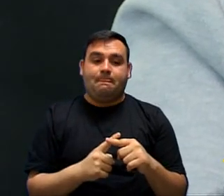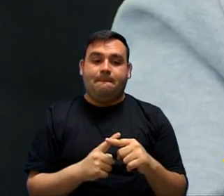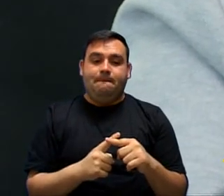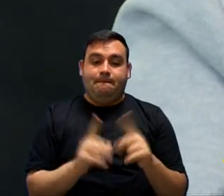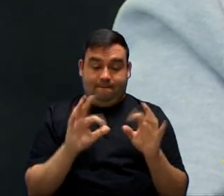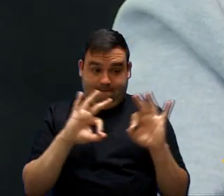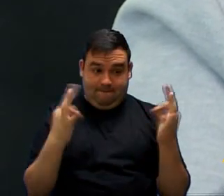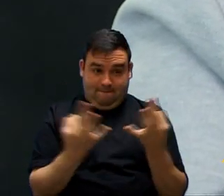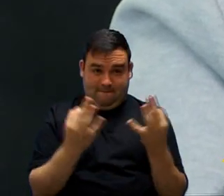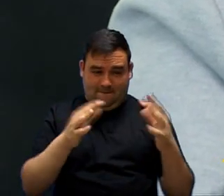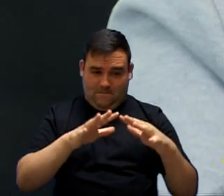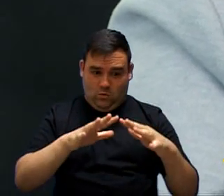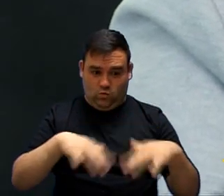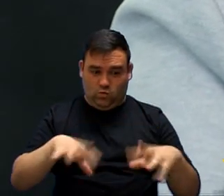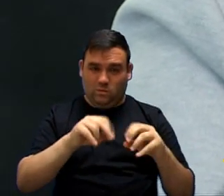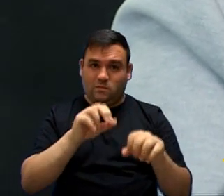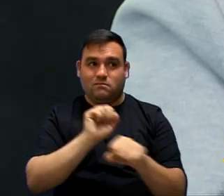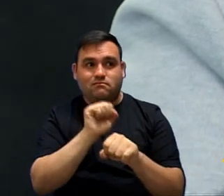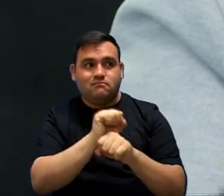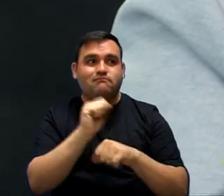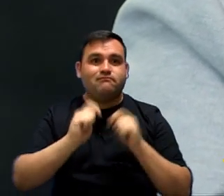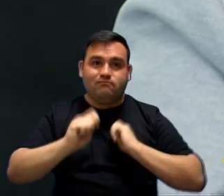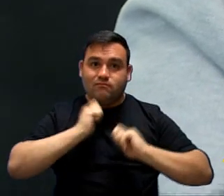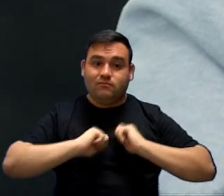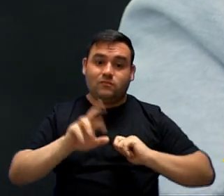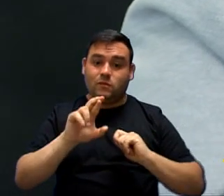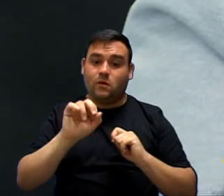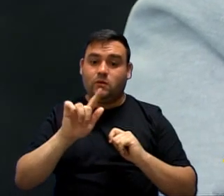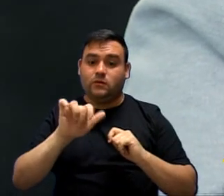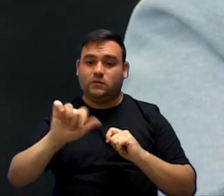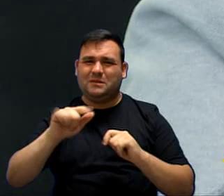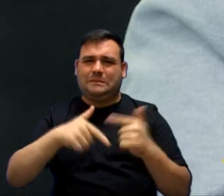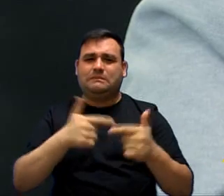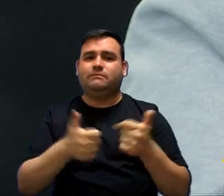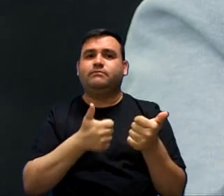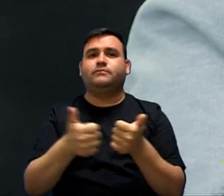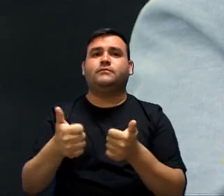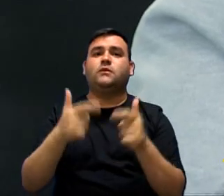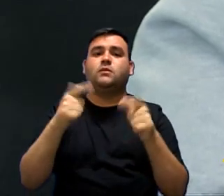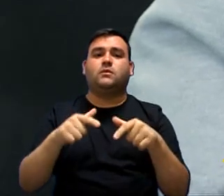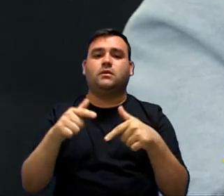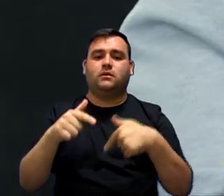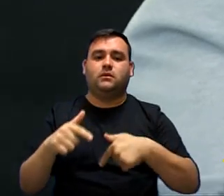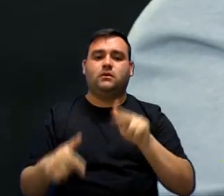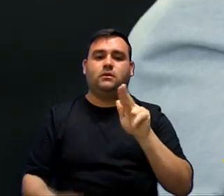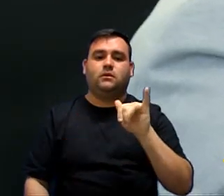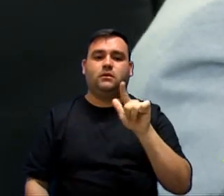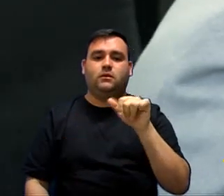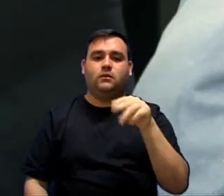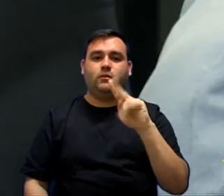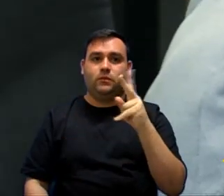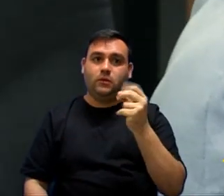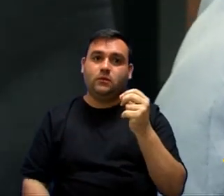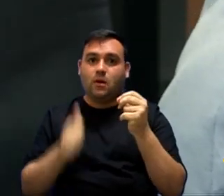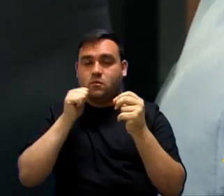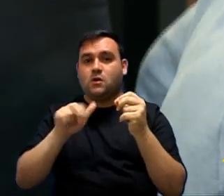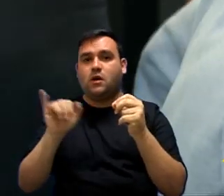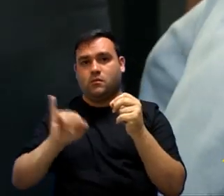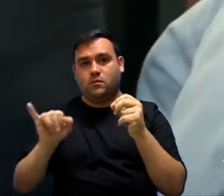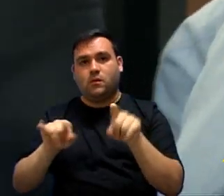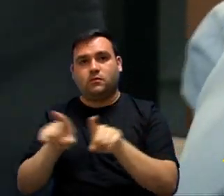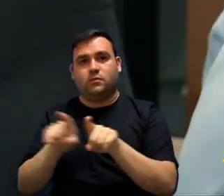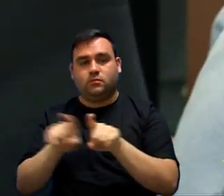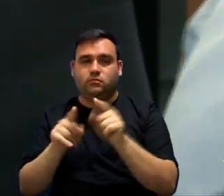a família já estava esperando, a Rosângela fez um trabalho lindo no Quilombinho também, como a irmã deve estar fazendo,